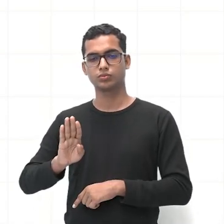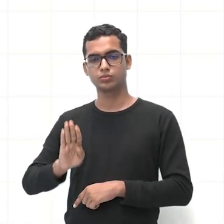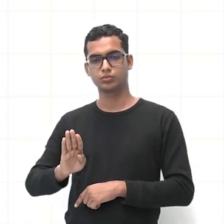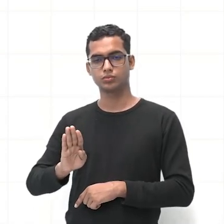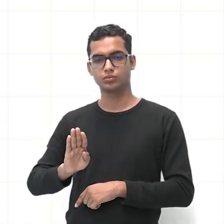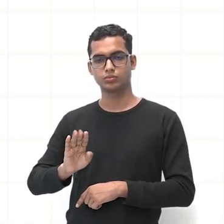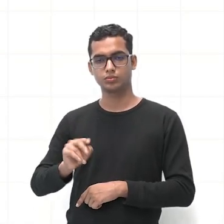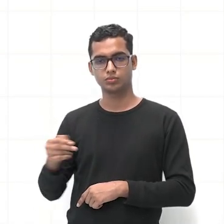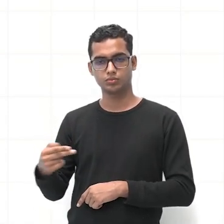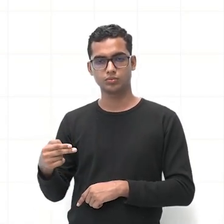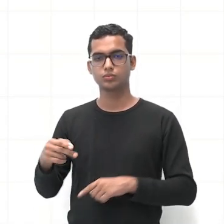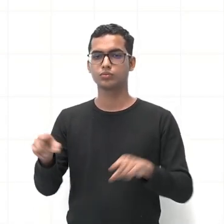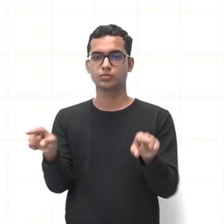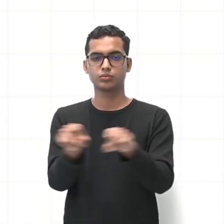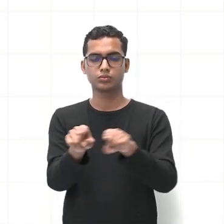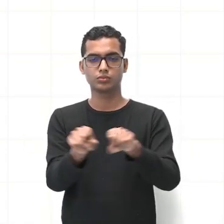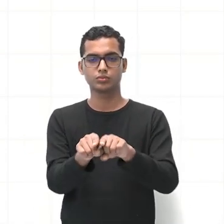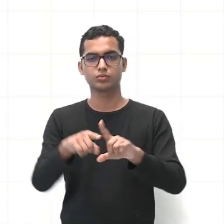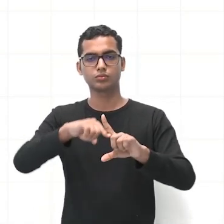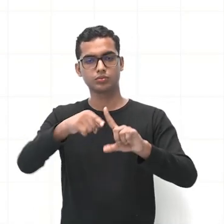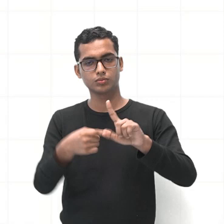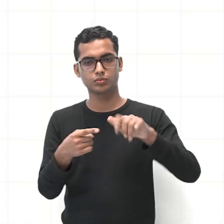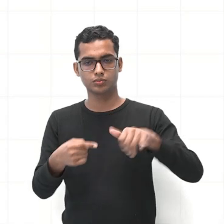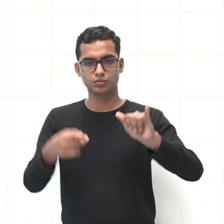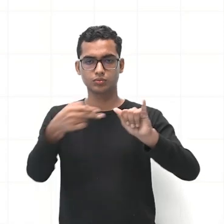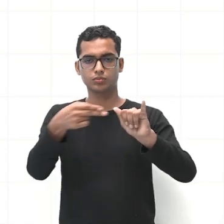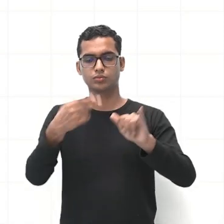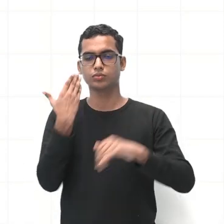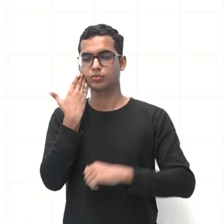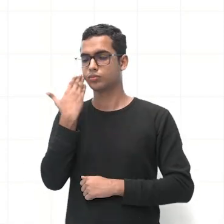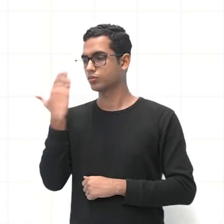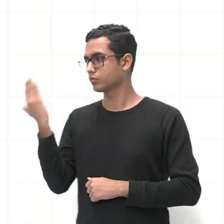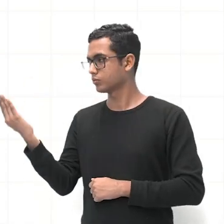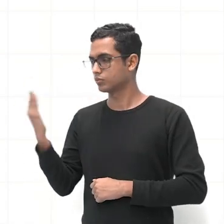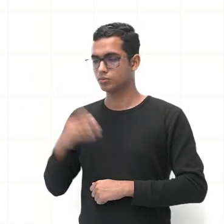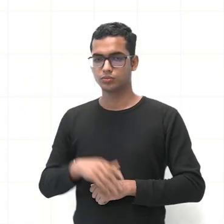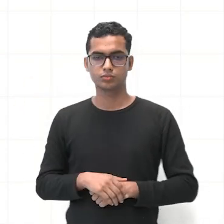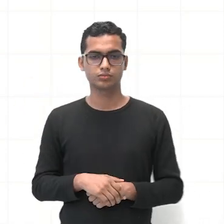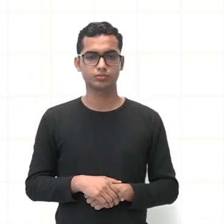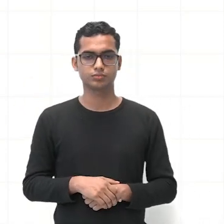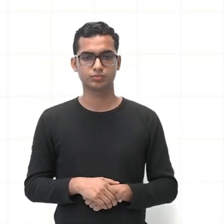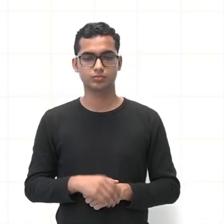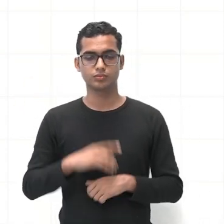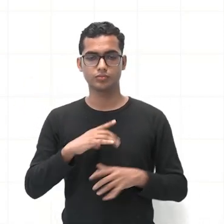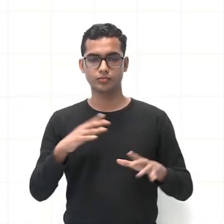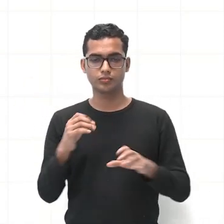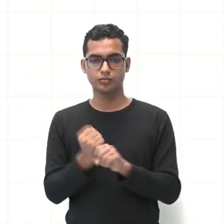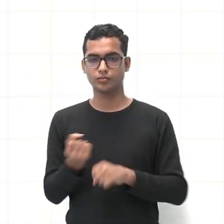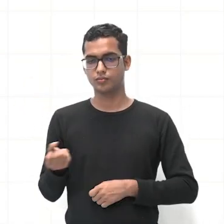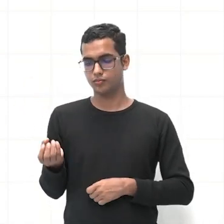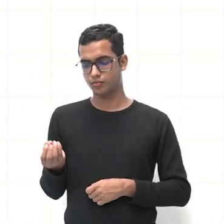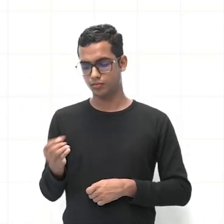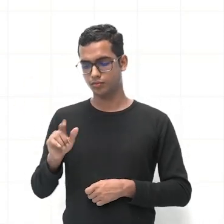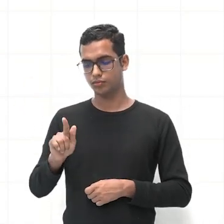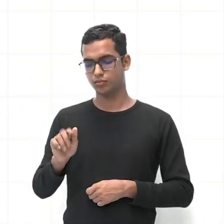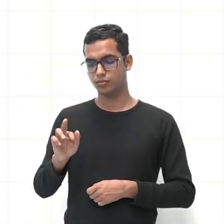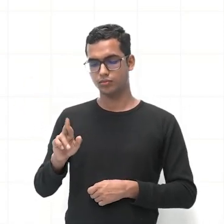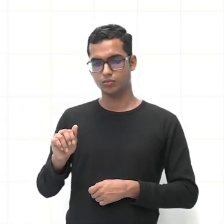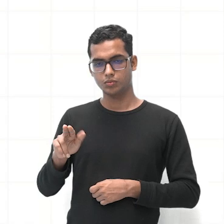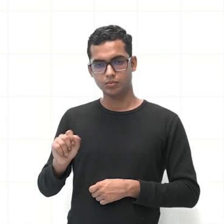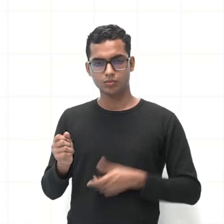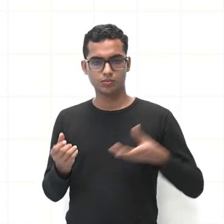nós somarmos esses ângulos aqui, né, 60 mais 60, 120, mais 60, 180.